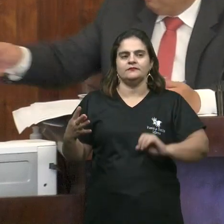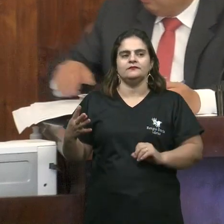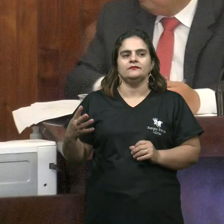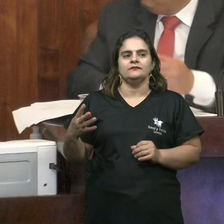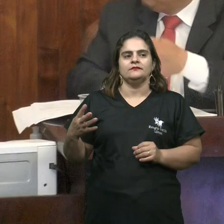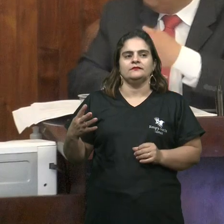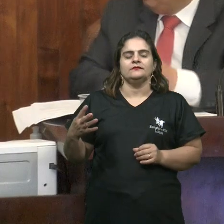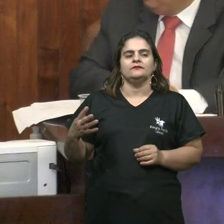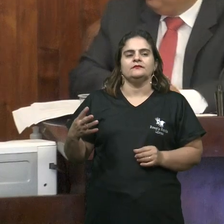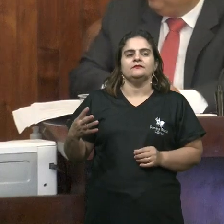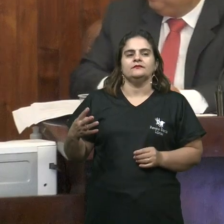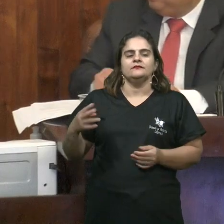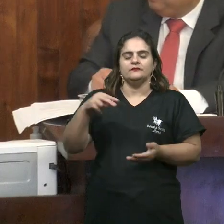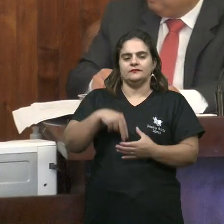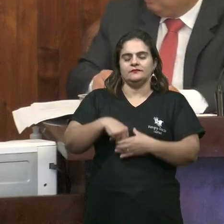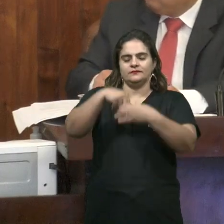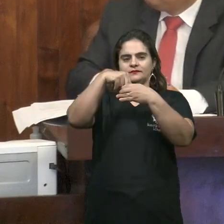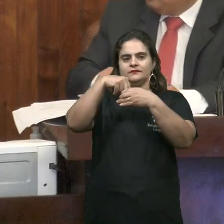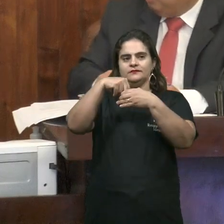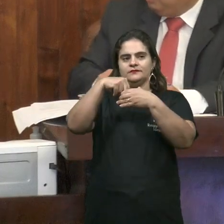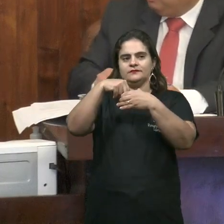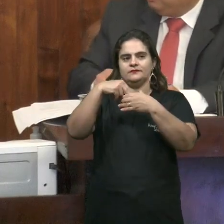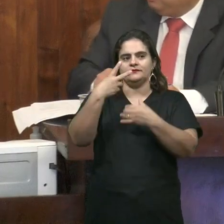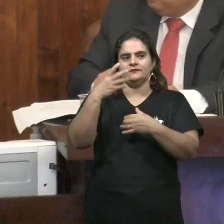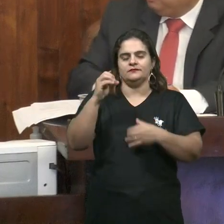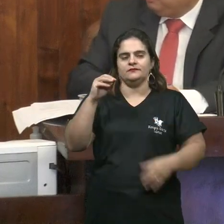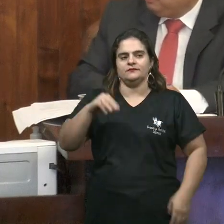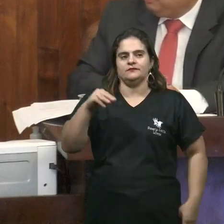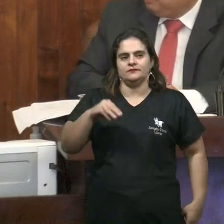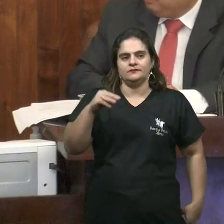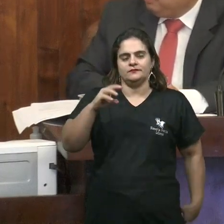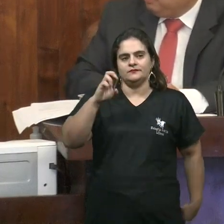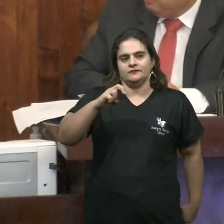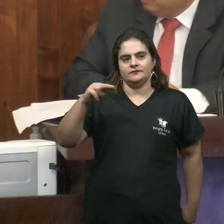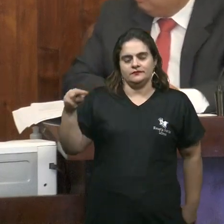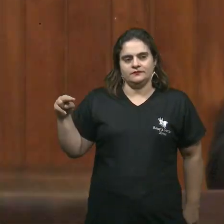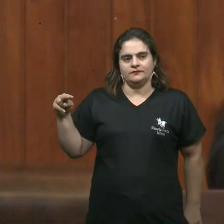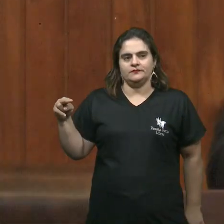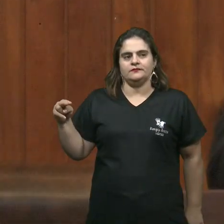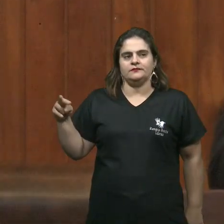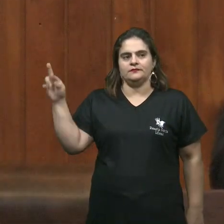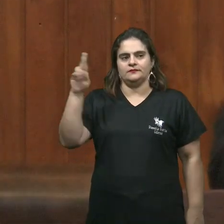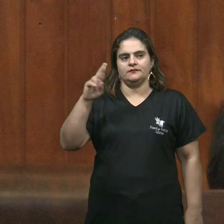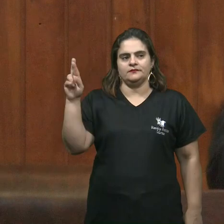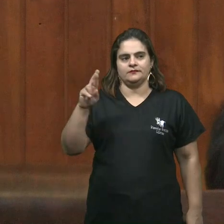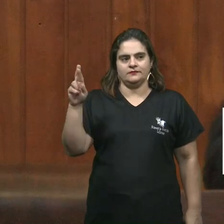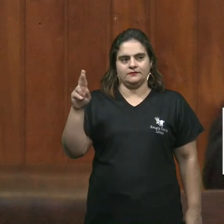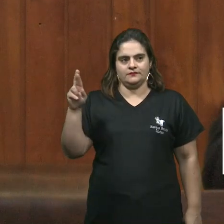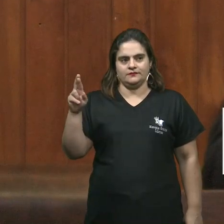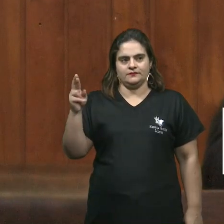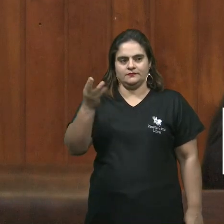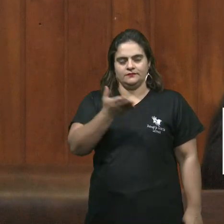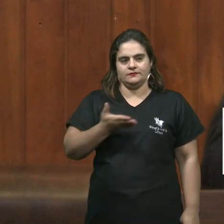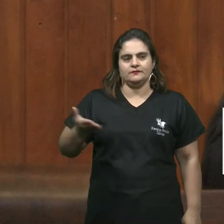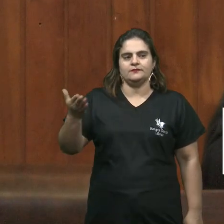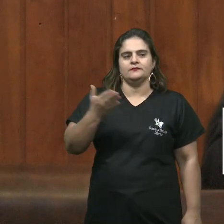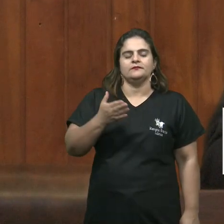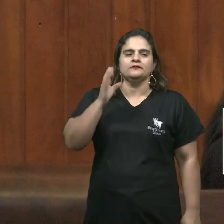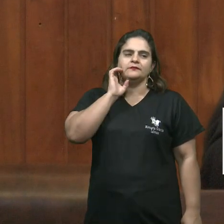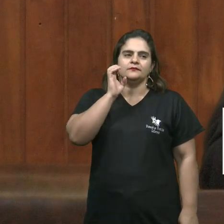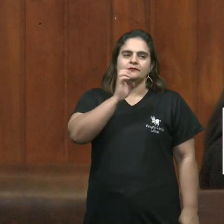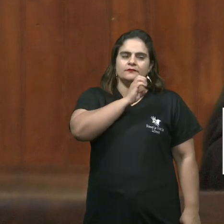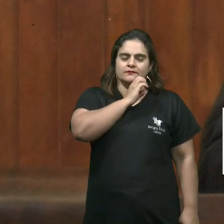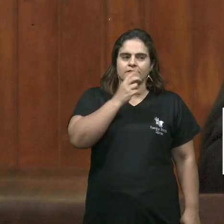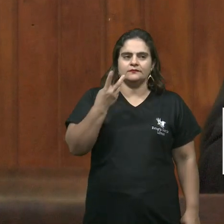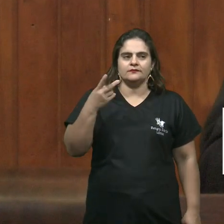Escrito seu autor, o vereador Eduardo Nascimento, tem a palavra por 20 minutos. Presidente Rogerinho, doutor Erajeca, vereadora